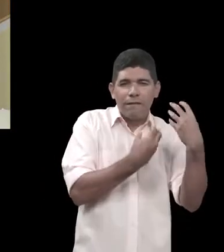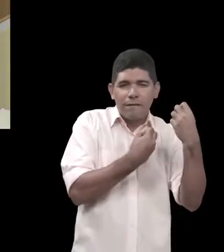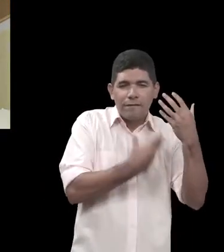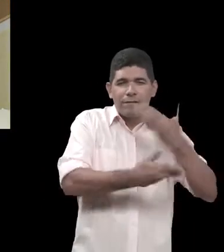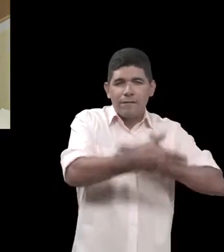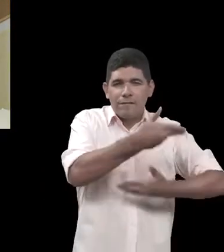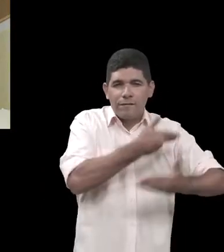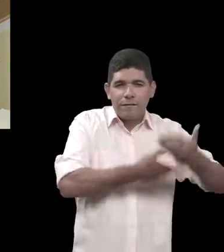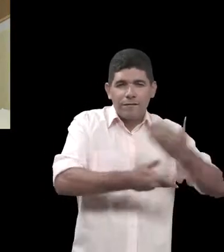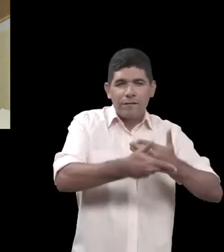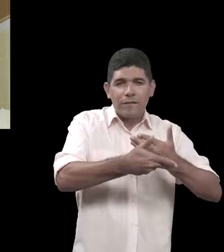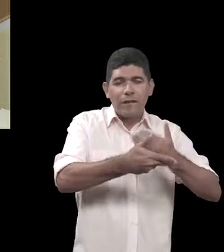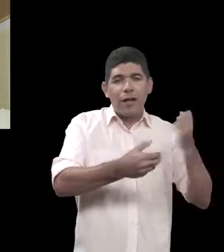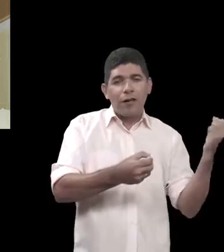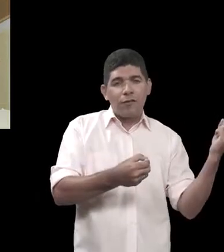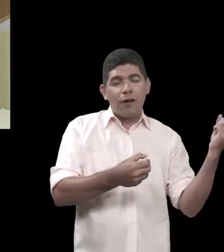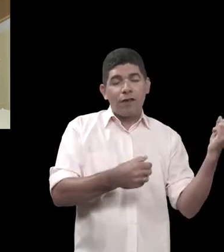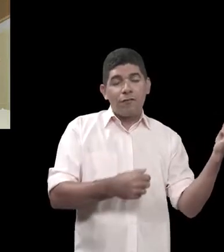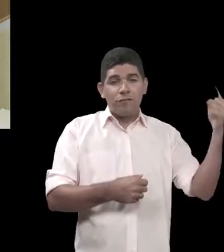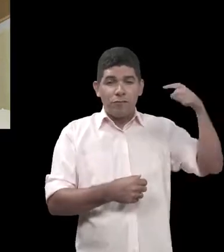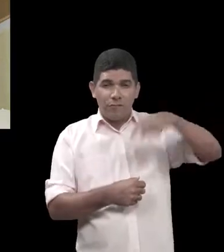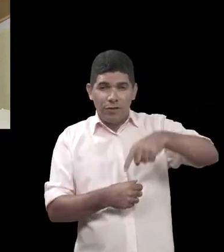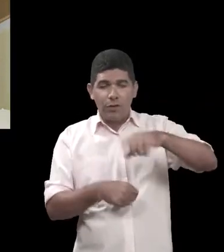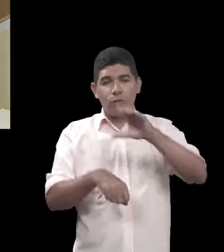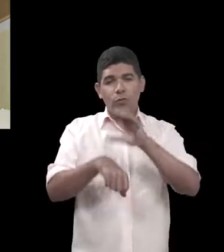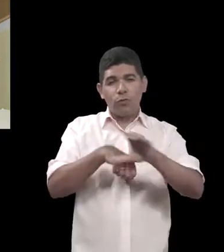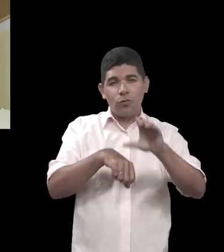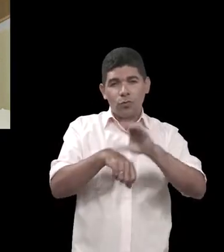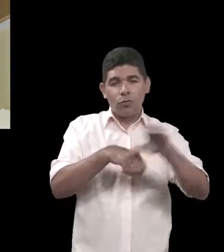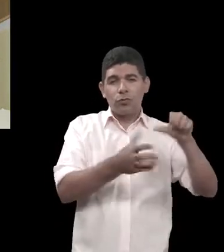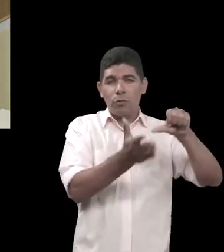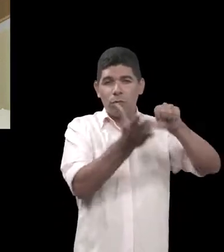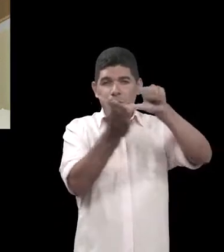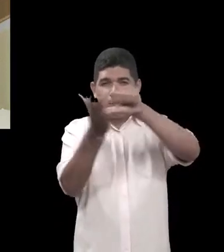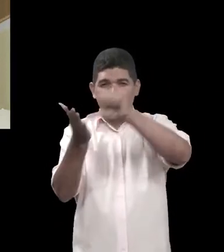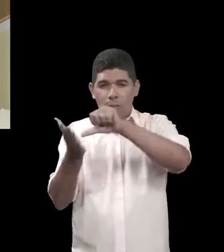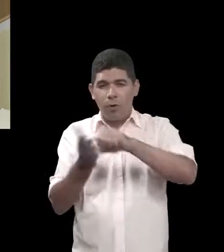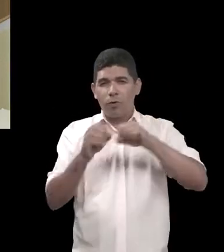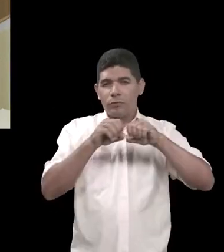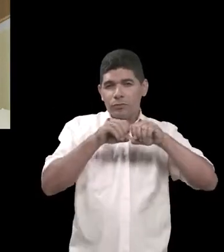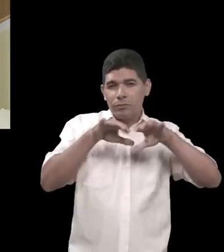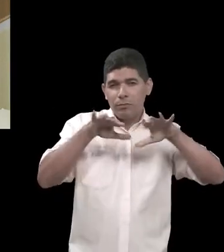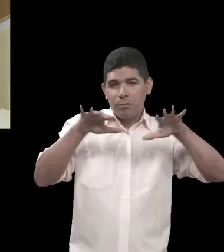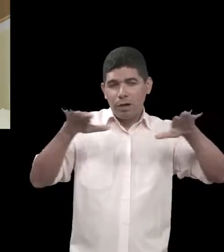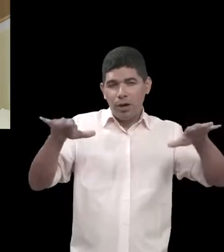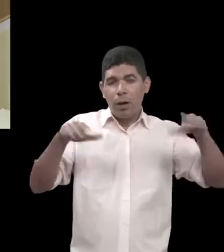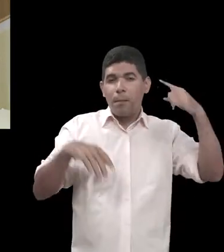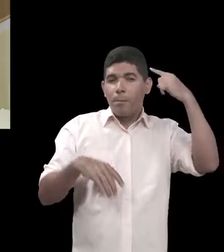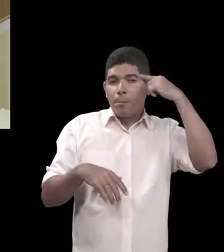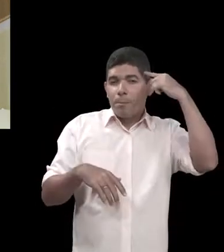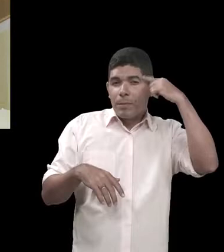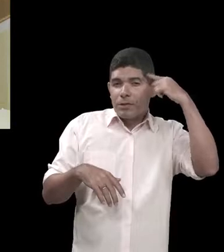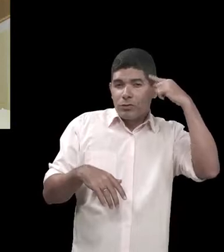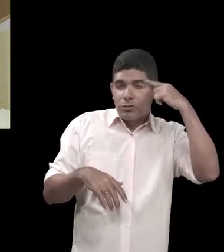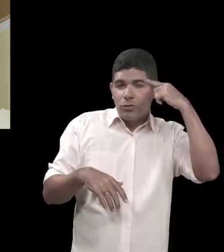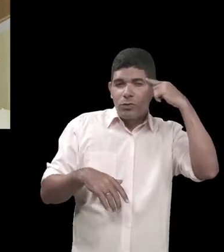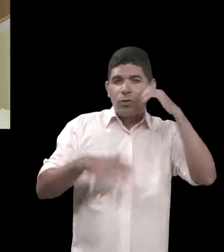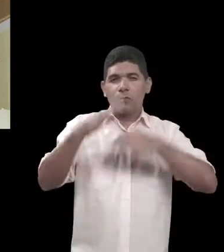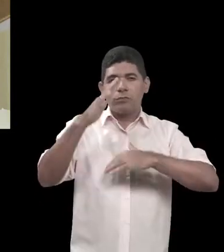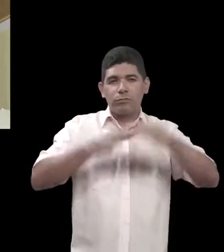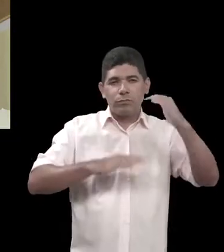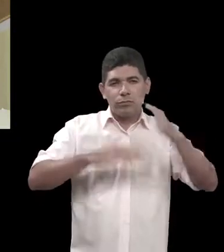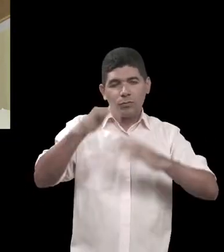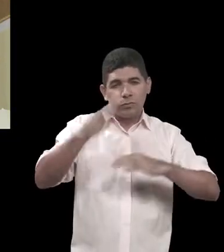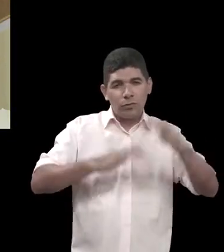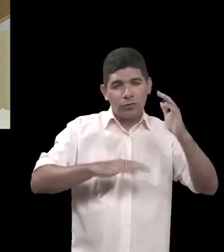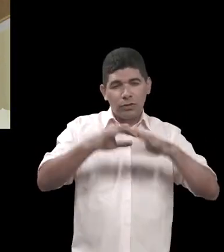curso para várias regiões do Brasil é que se começou a pensar um currículo de formação dos profissionais que atuam com o